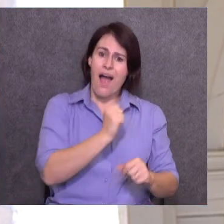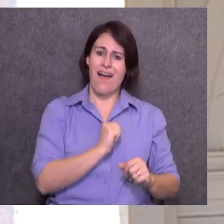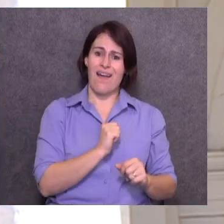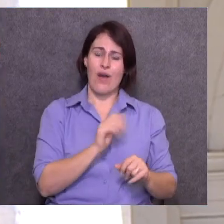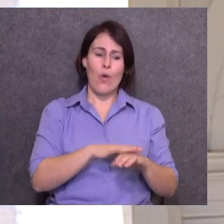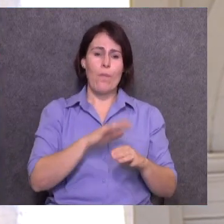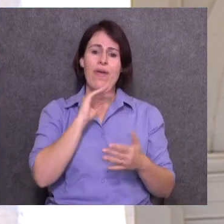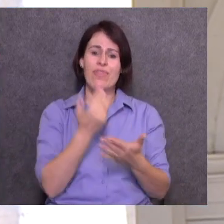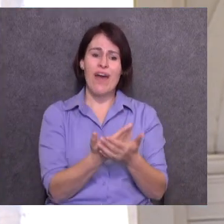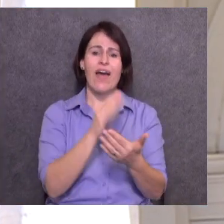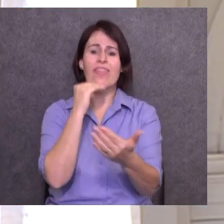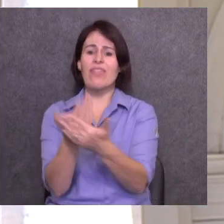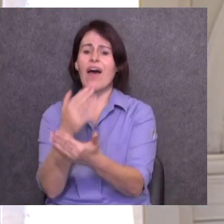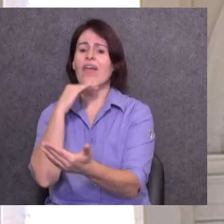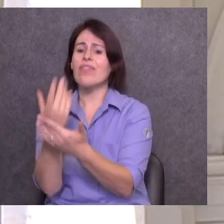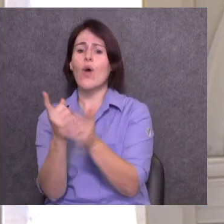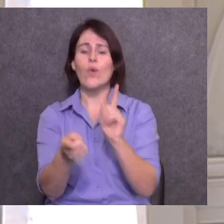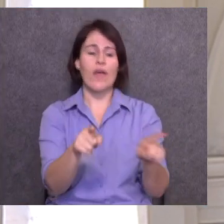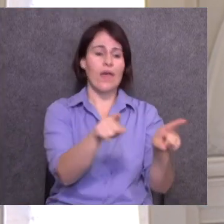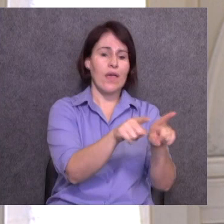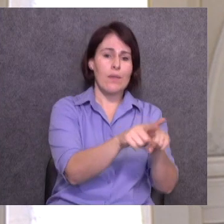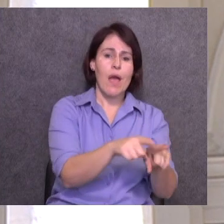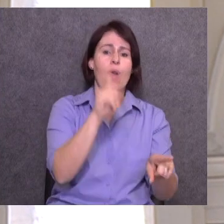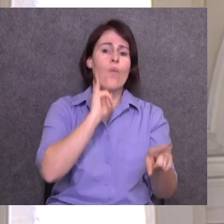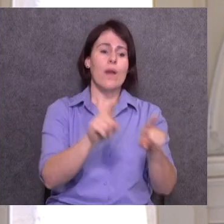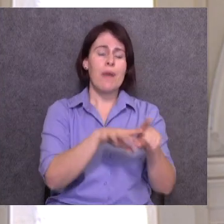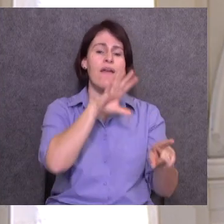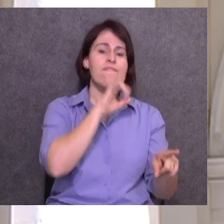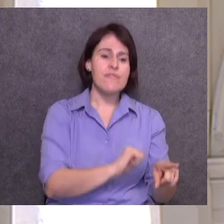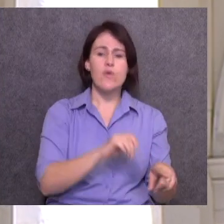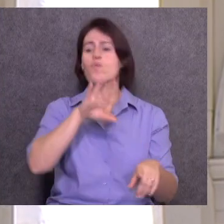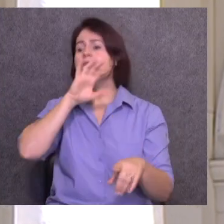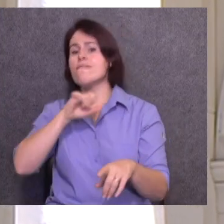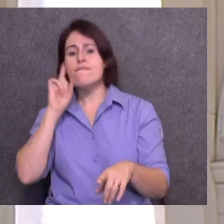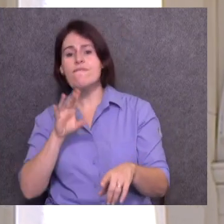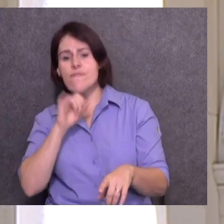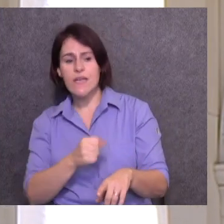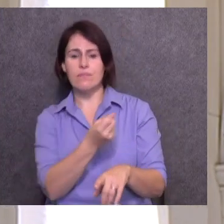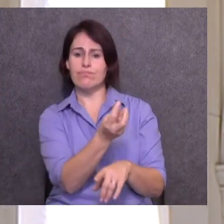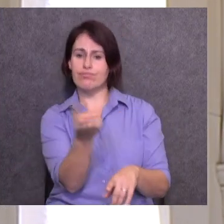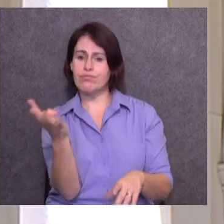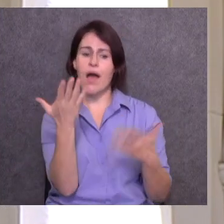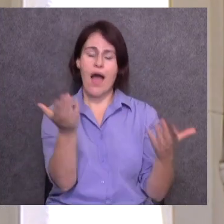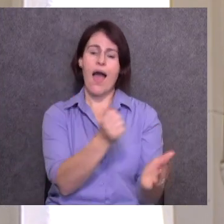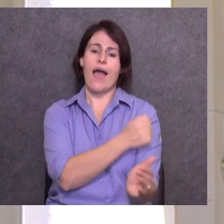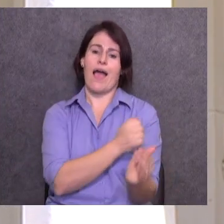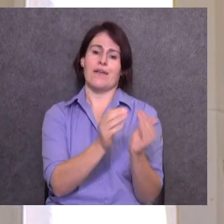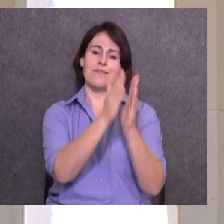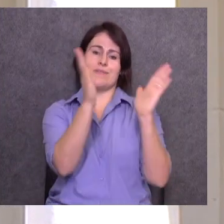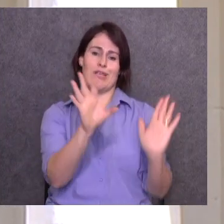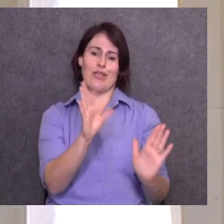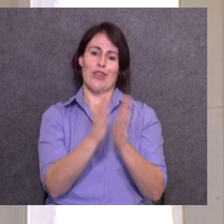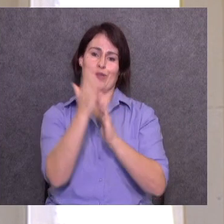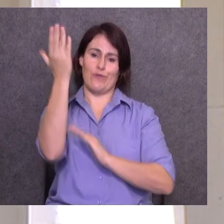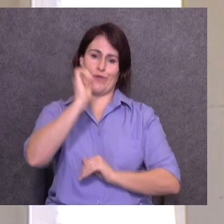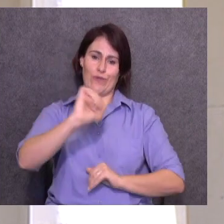filhos e filhas, irmãos e irmãs, na casa de Deus. A primazia da